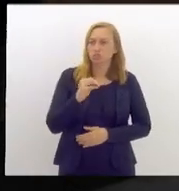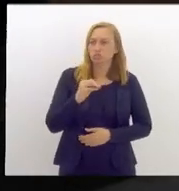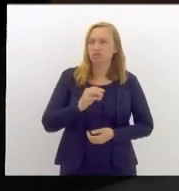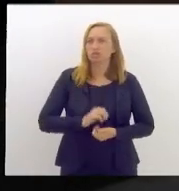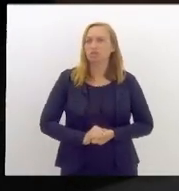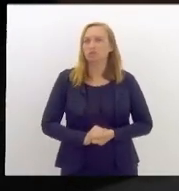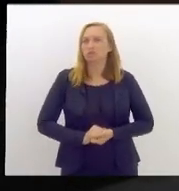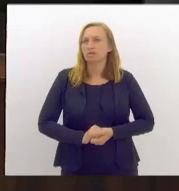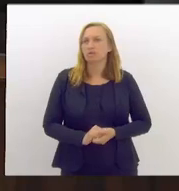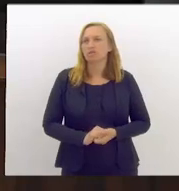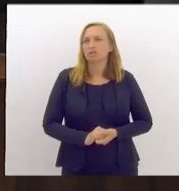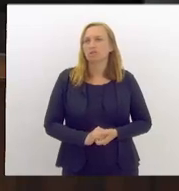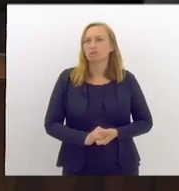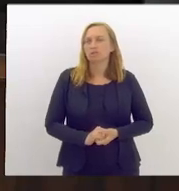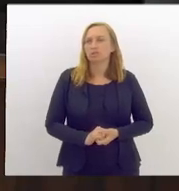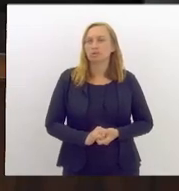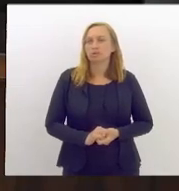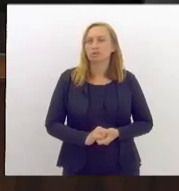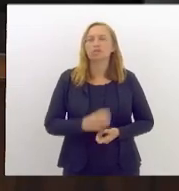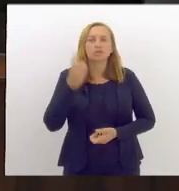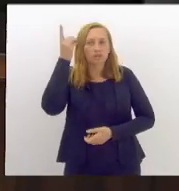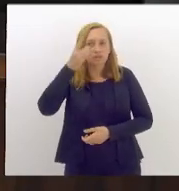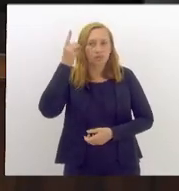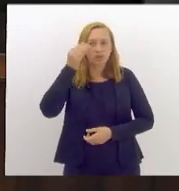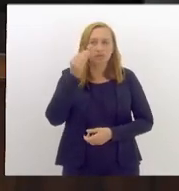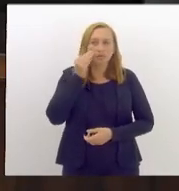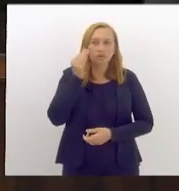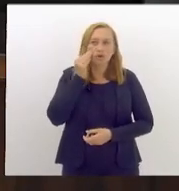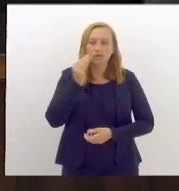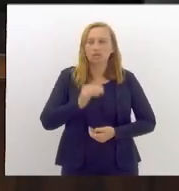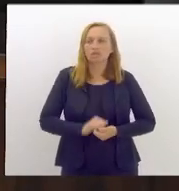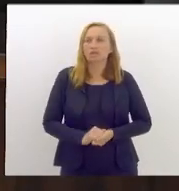Machado deputada Mônica Francisco